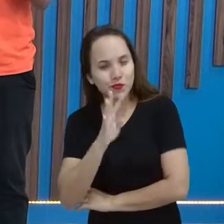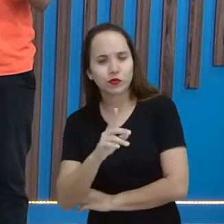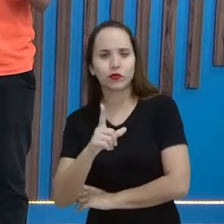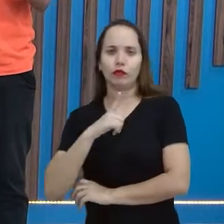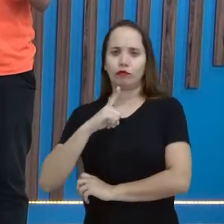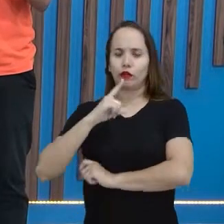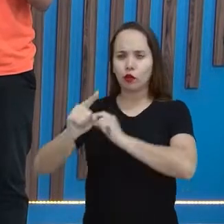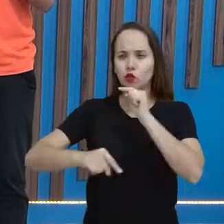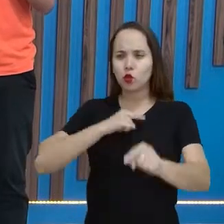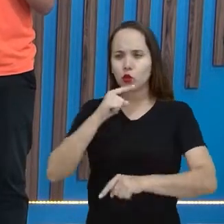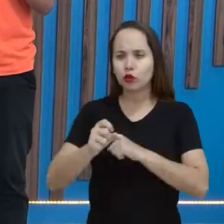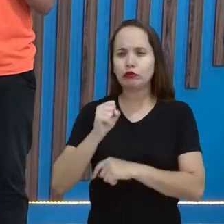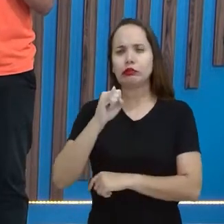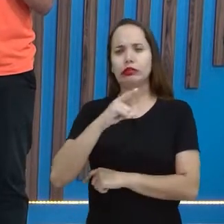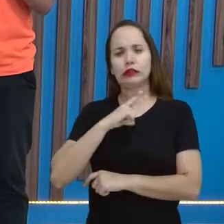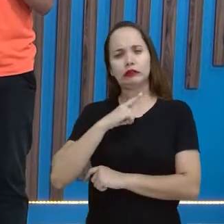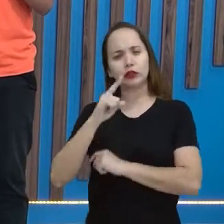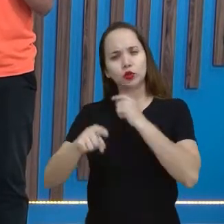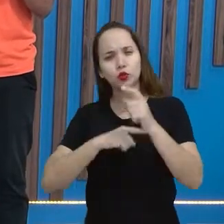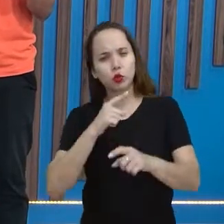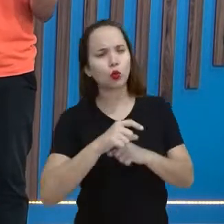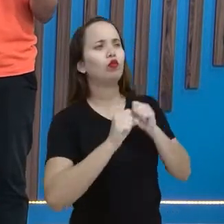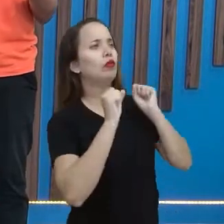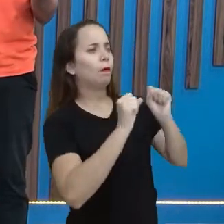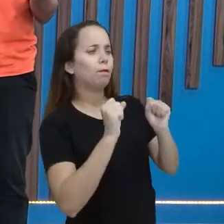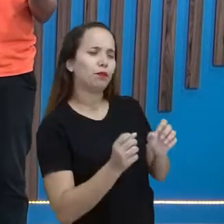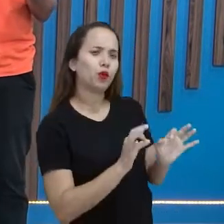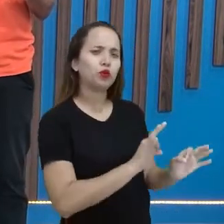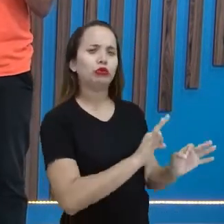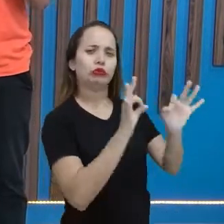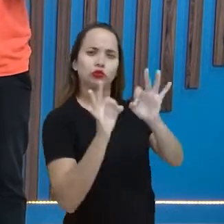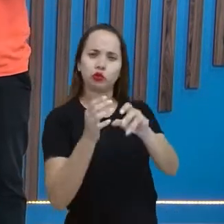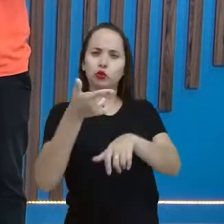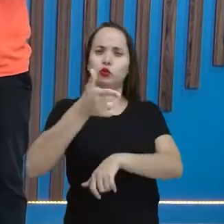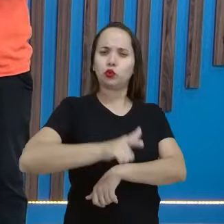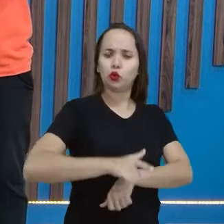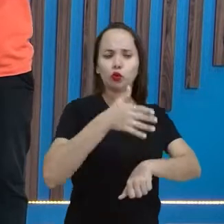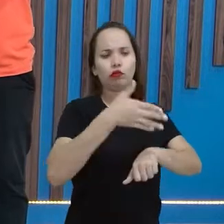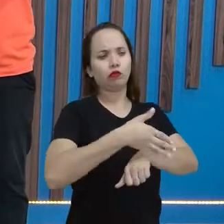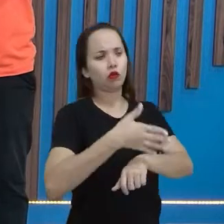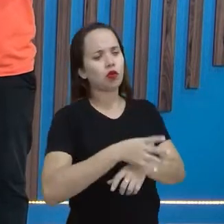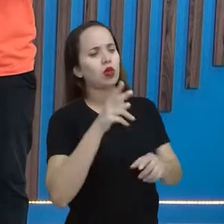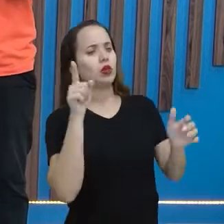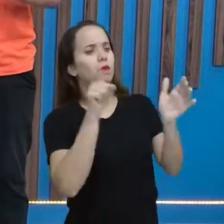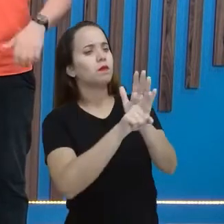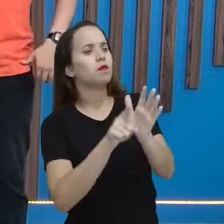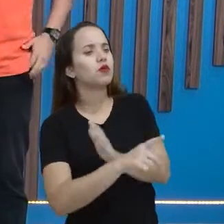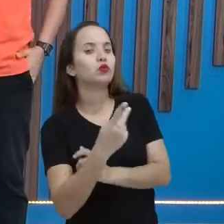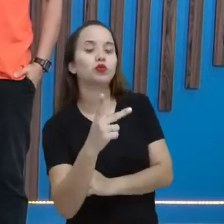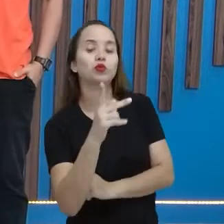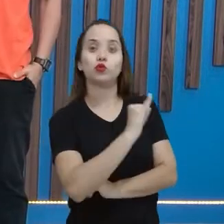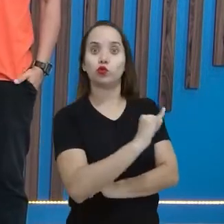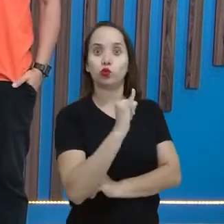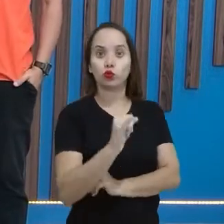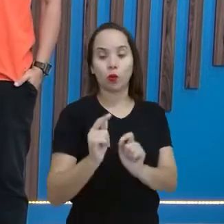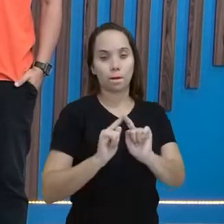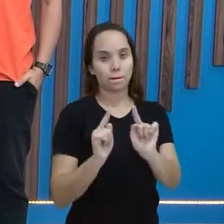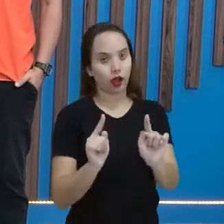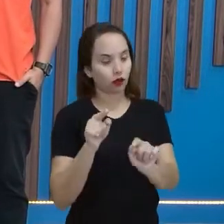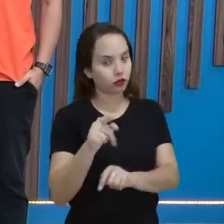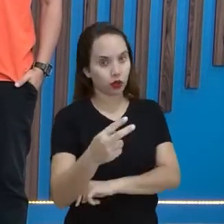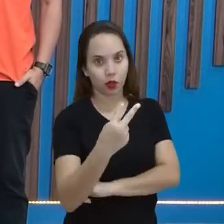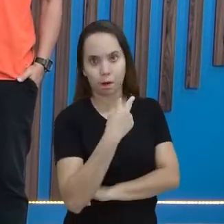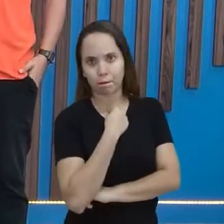dúvida, né? Entra de novo, né? Vê as aulas, a gente tá gravada, pergunta seu tutor, sua tutora. O que não pode é